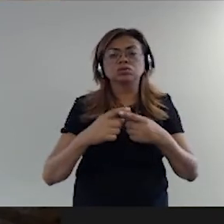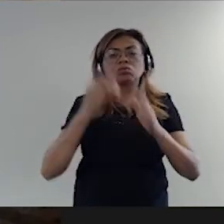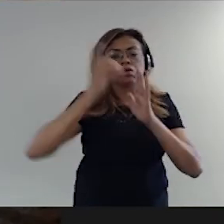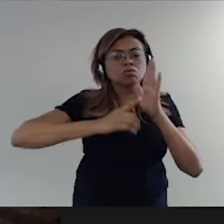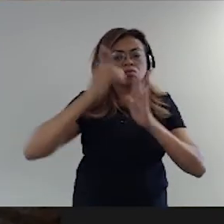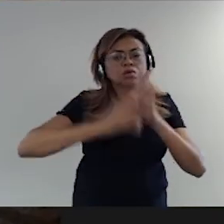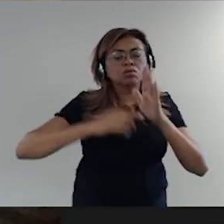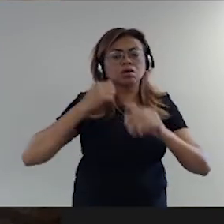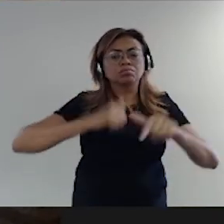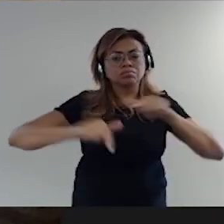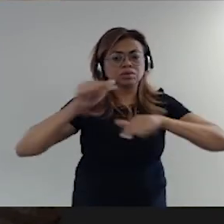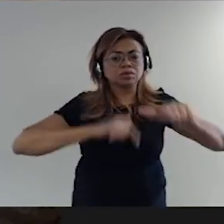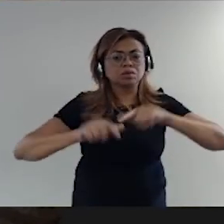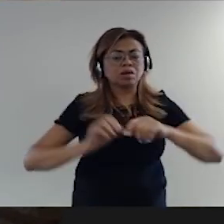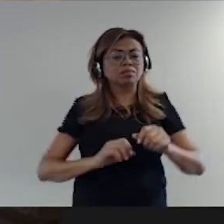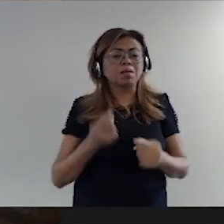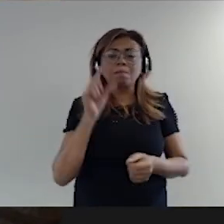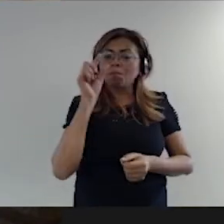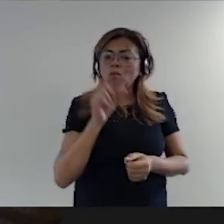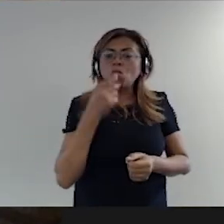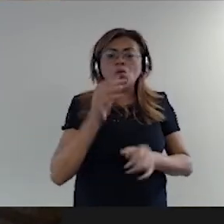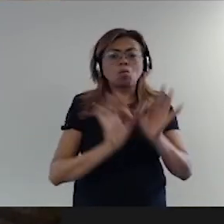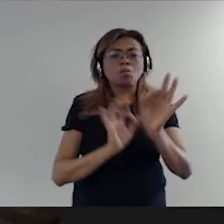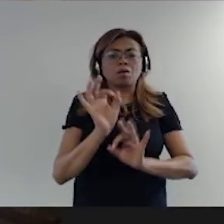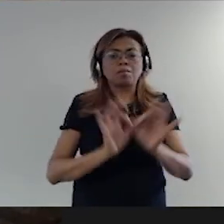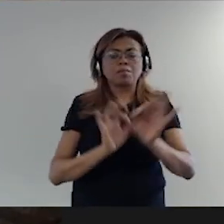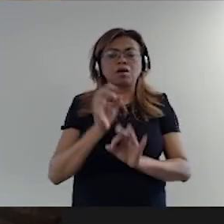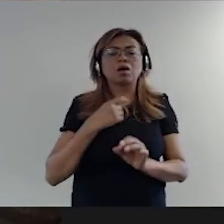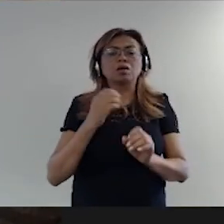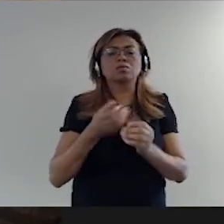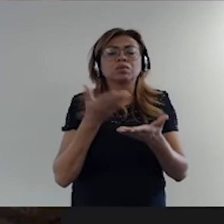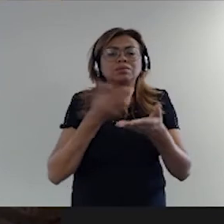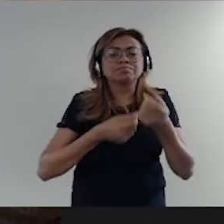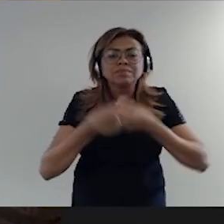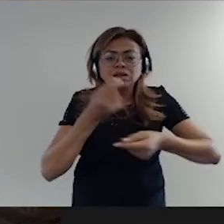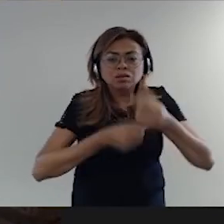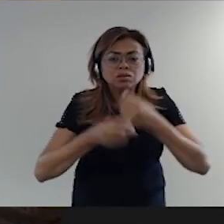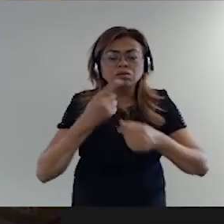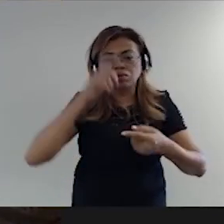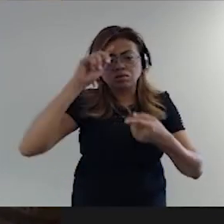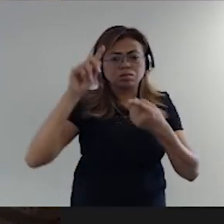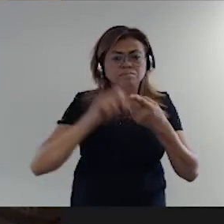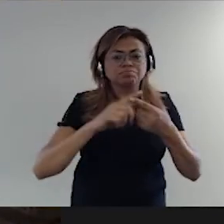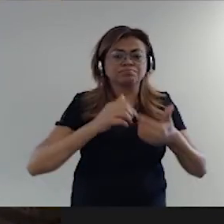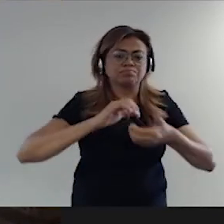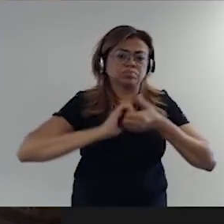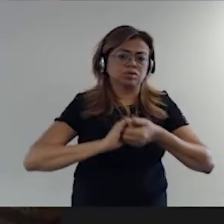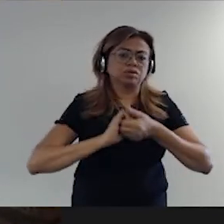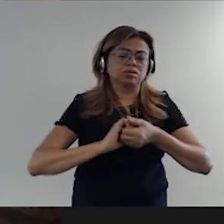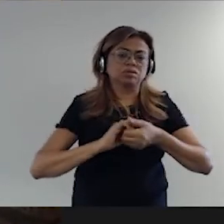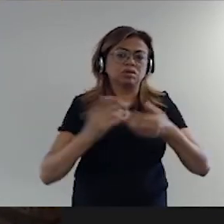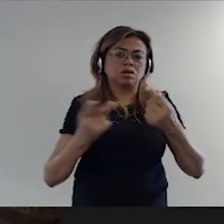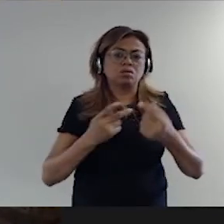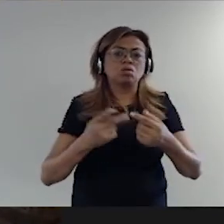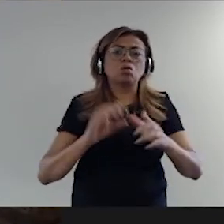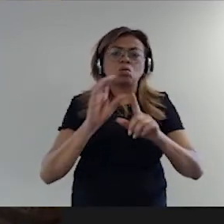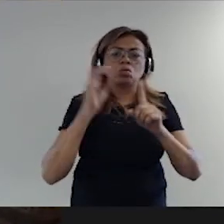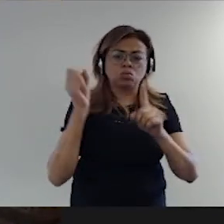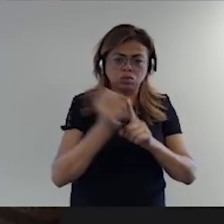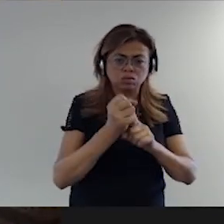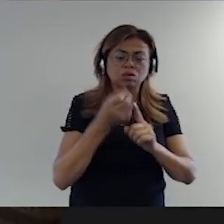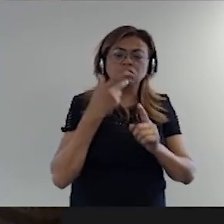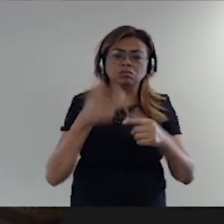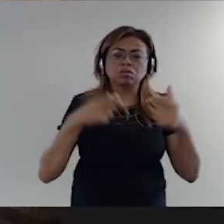pouco preparada para esse processo de negociação coletiva, precisa enxergar nisso uma alternativa para o futuro desse campo que foi